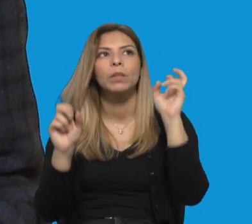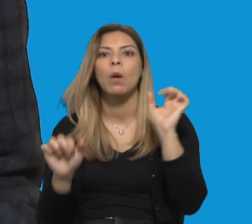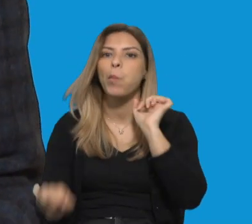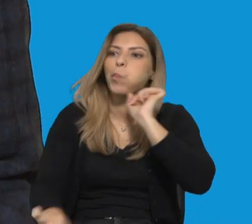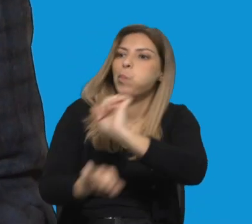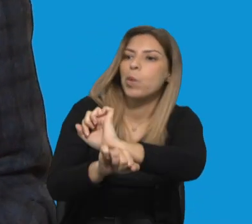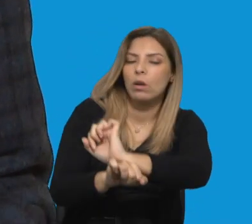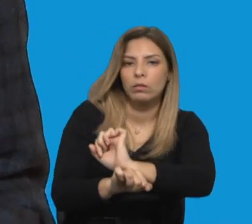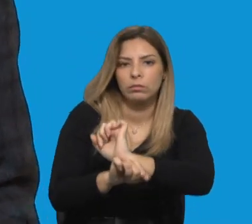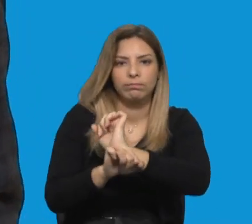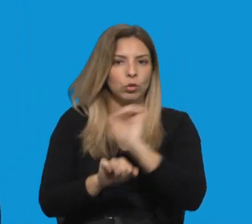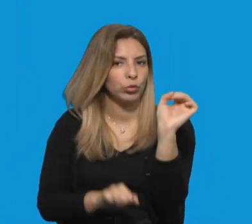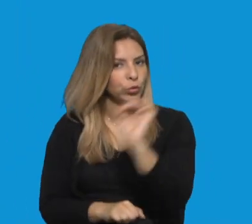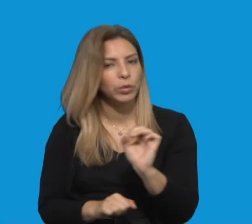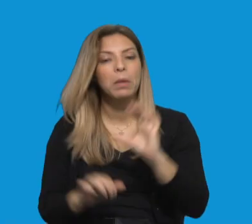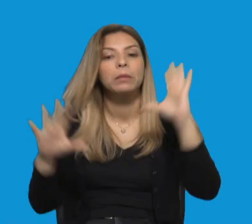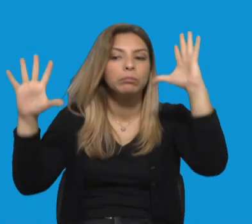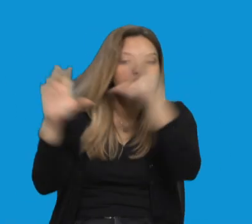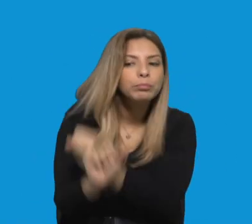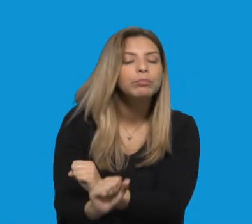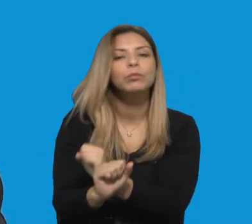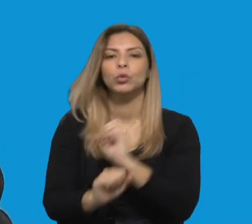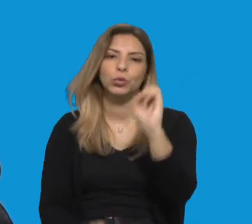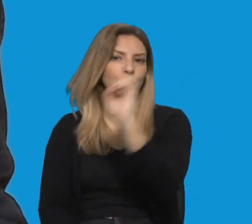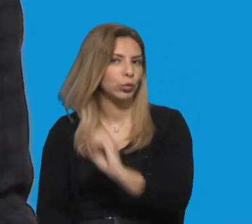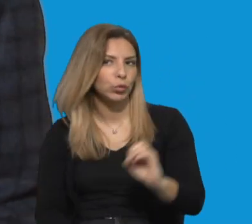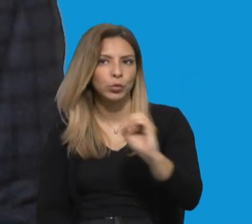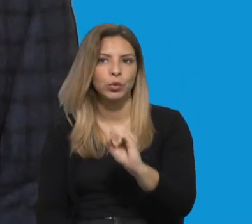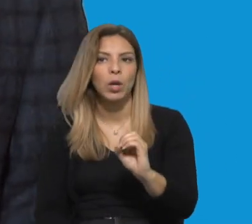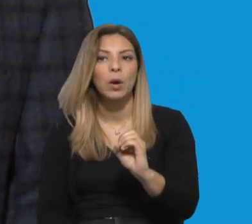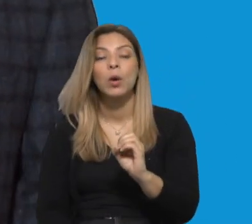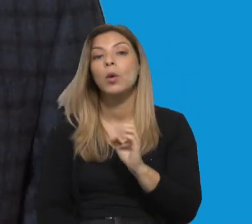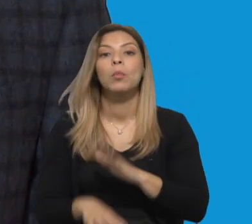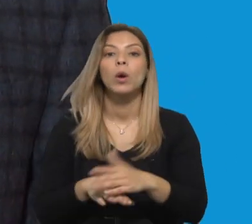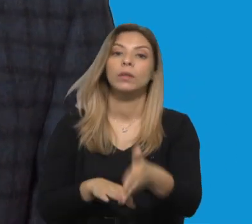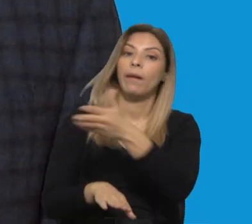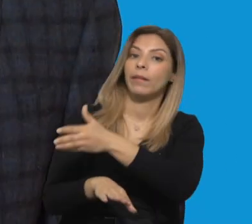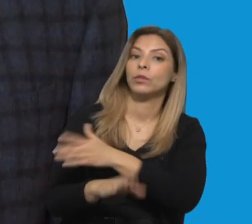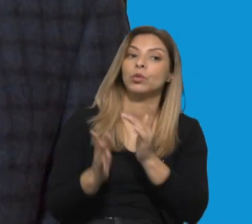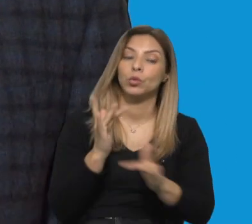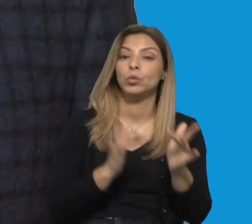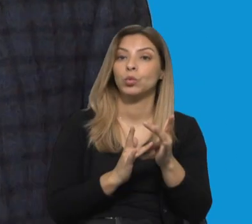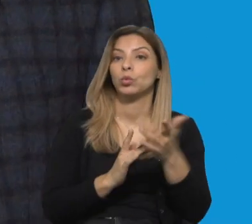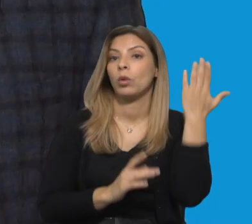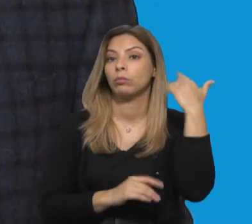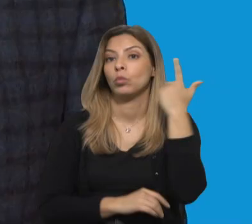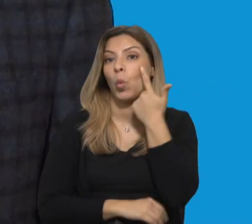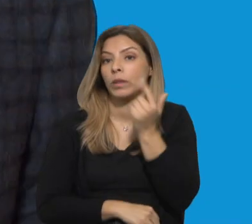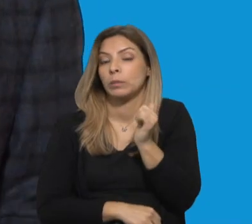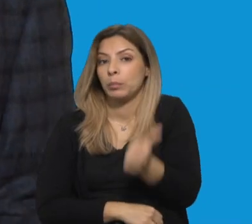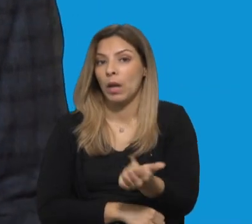amordaçada nem diminuída pelas razões históricas do tempo de Jesus que todos conhecemos e que,